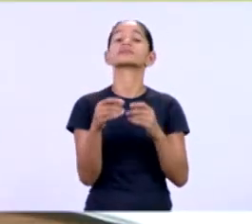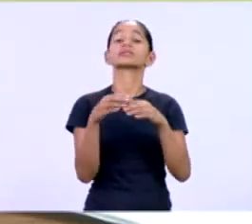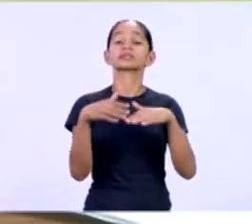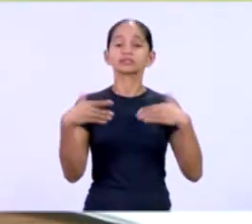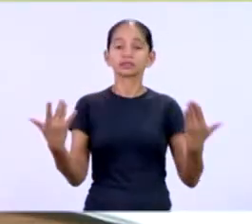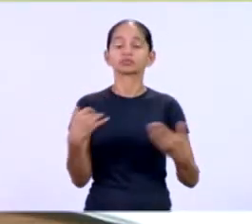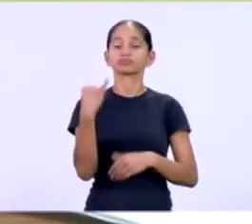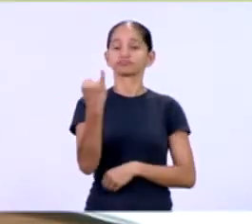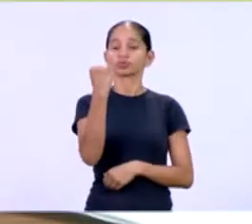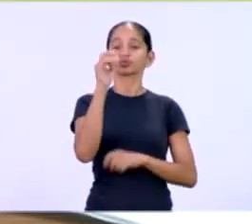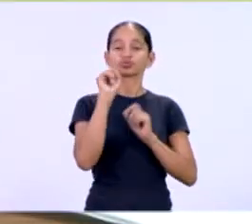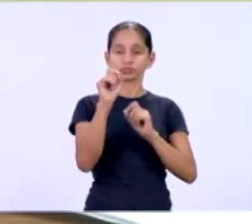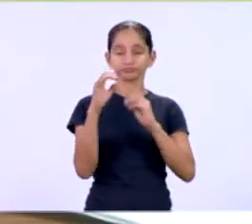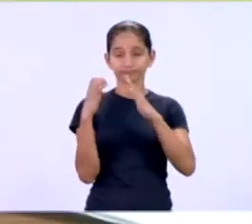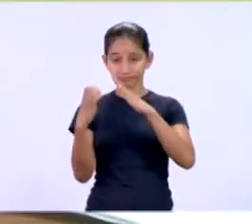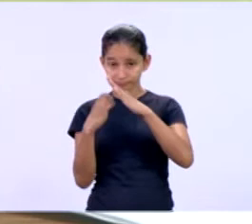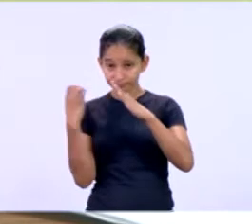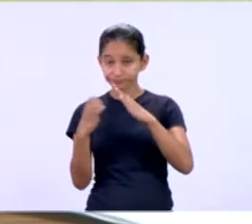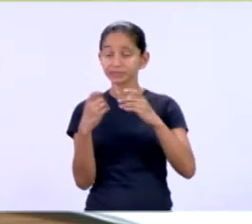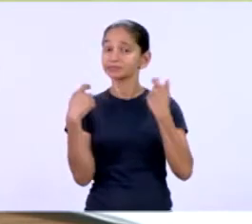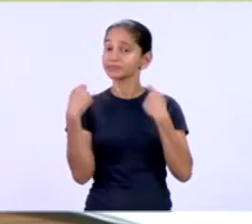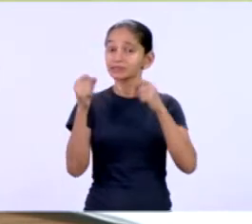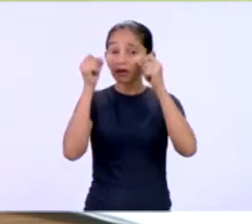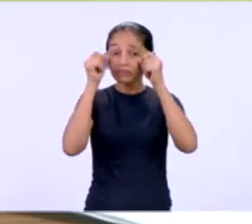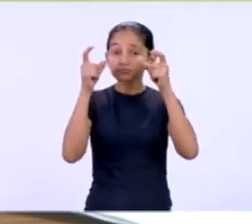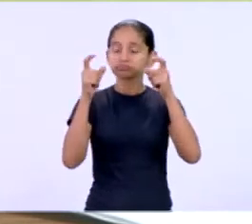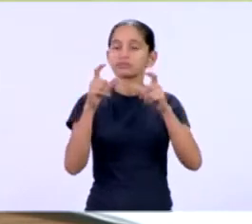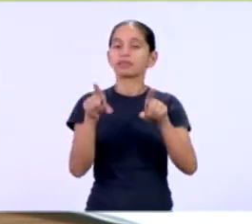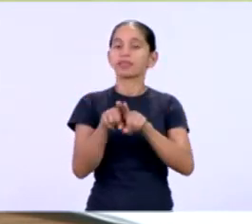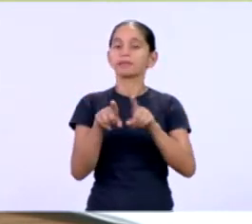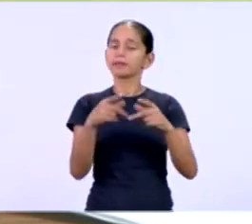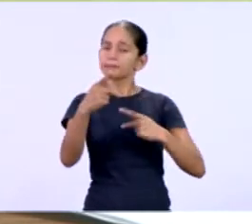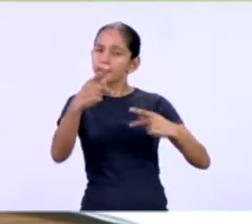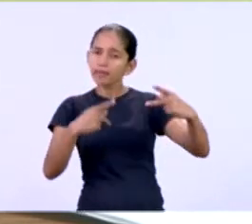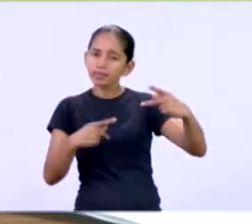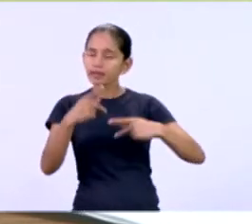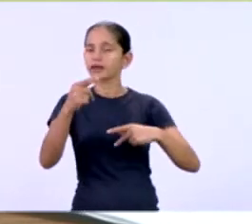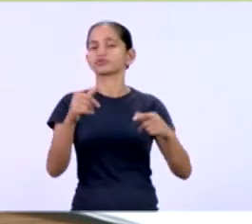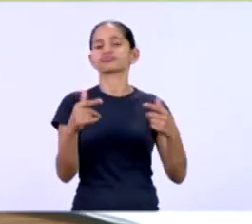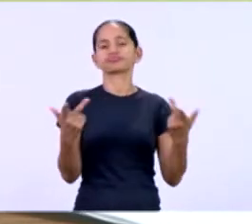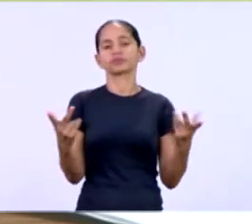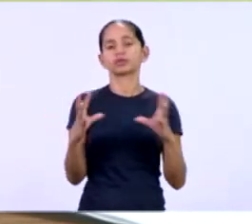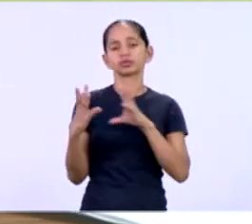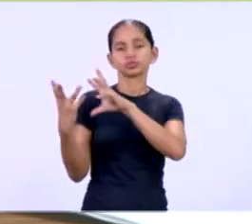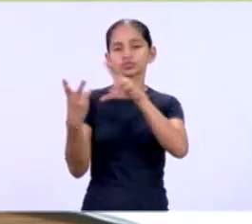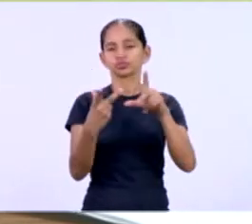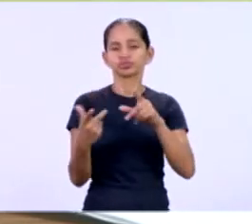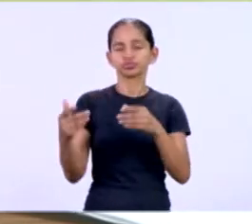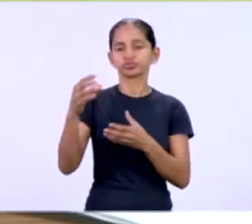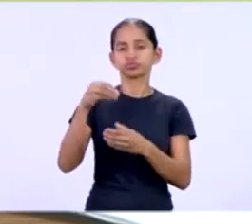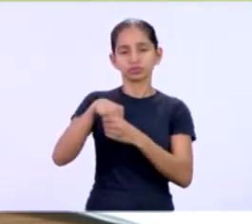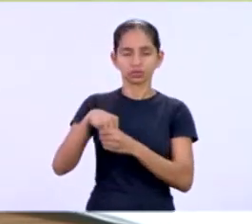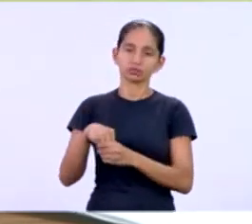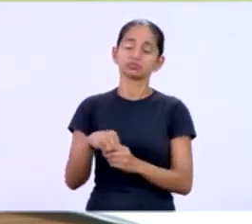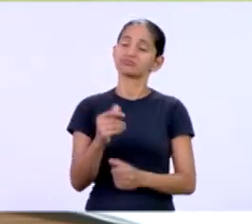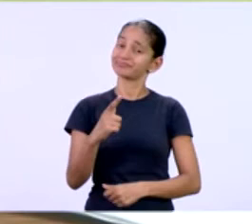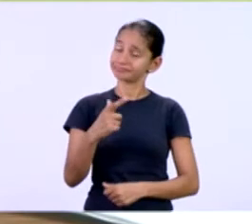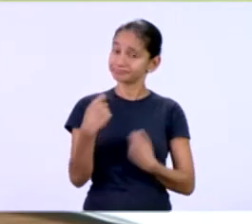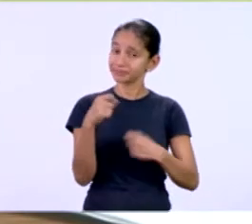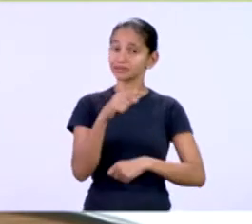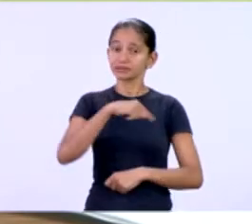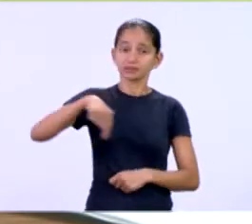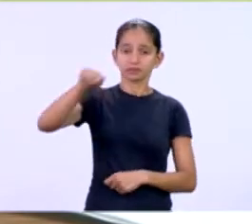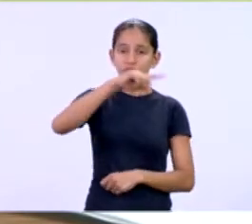a empresa fique atenta a se planejar também. Assim como nós comentamos que nós, nas finanças pessoais, nós